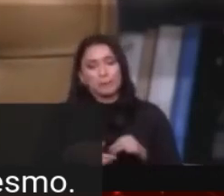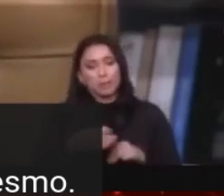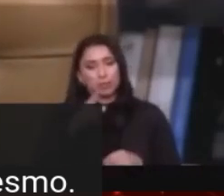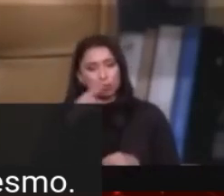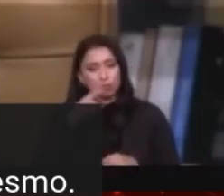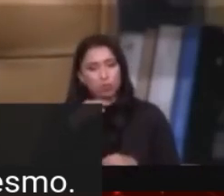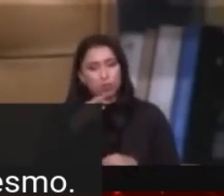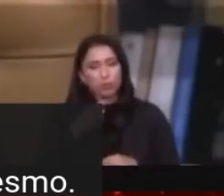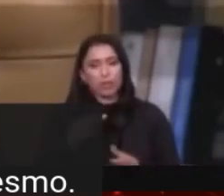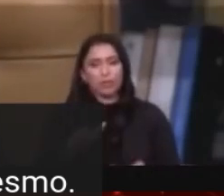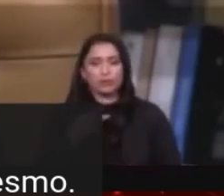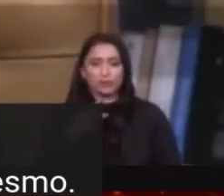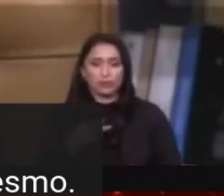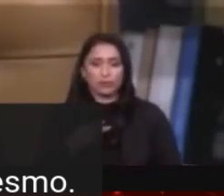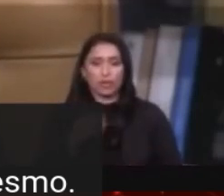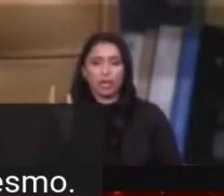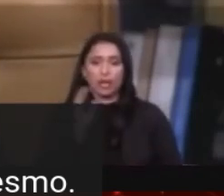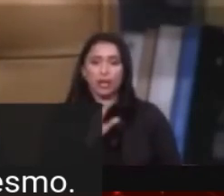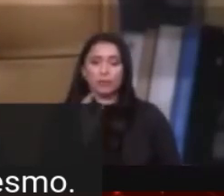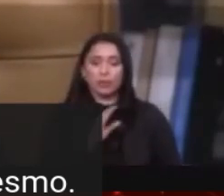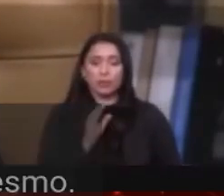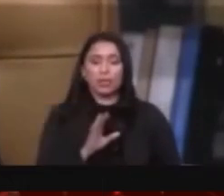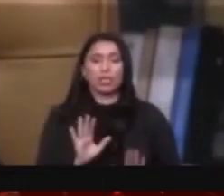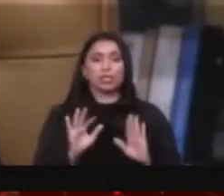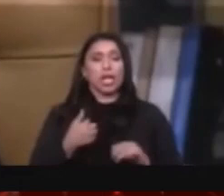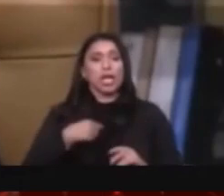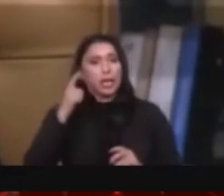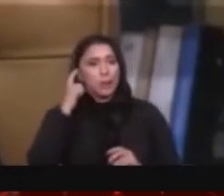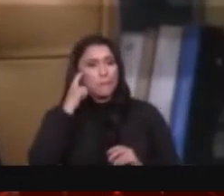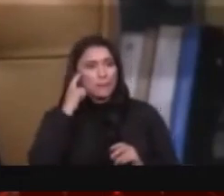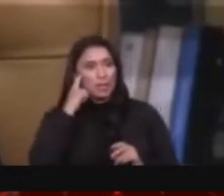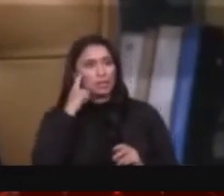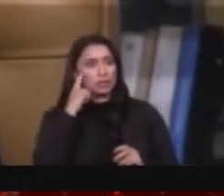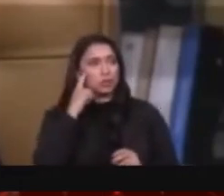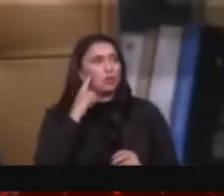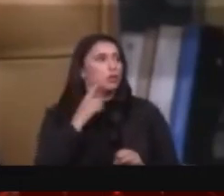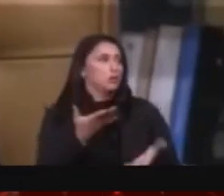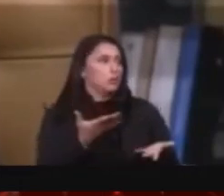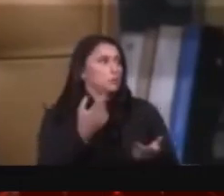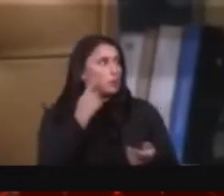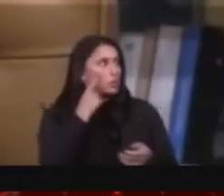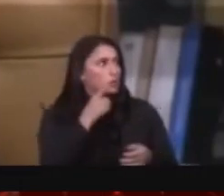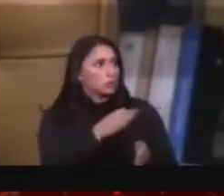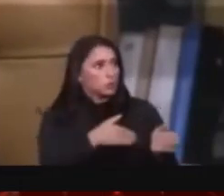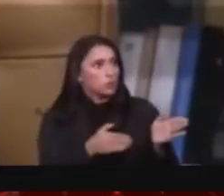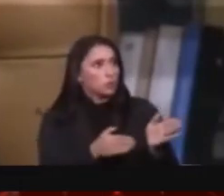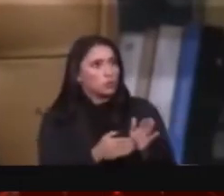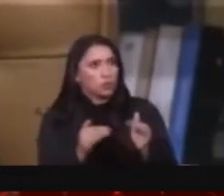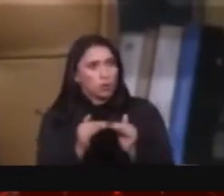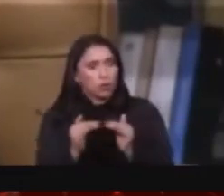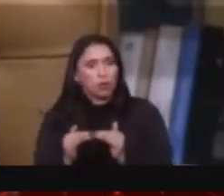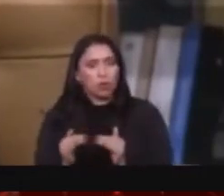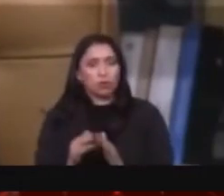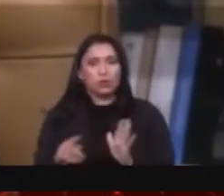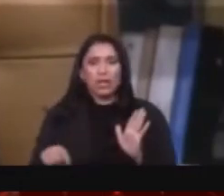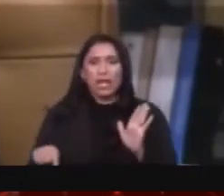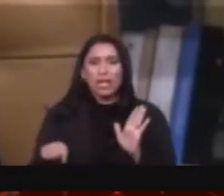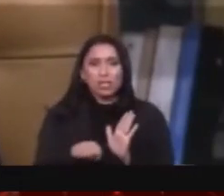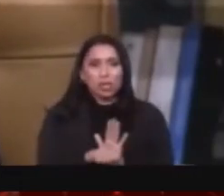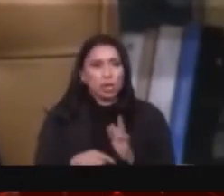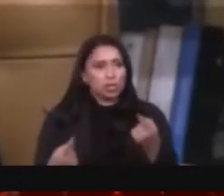breve comentário. Eu acho e tenho certeza que todos nós aqui achamos que as drogas ilícitas são uma coisa